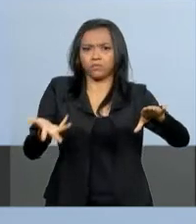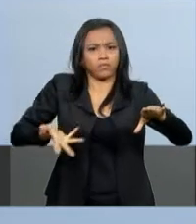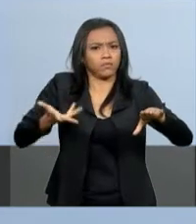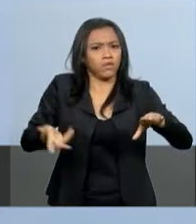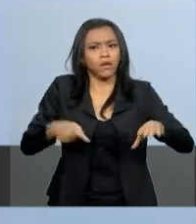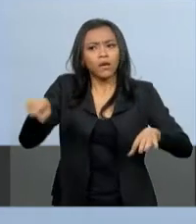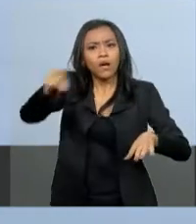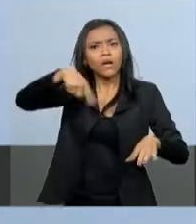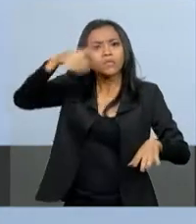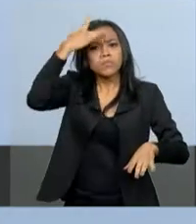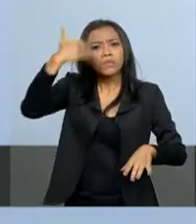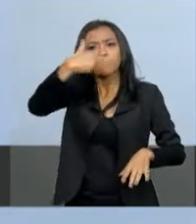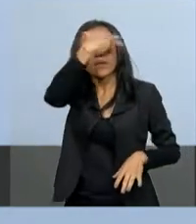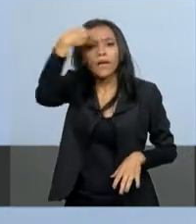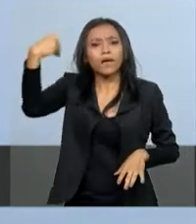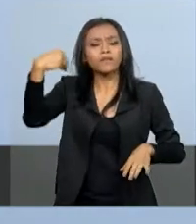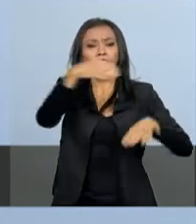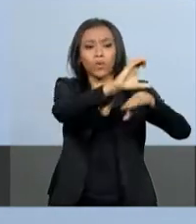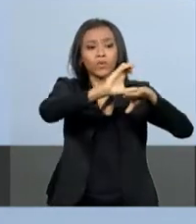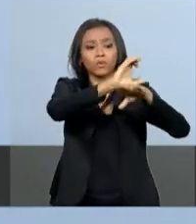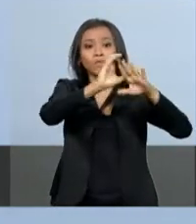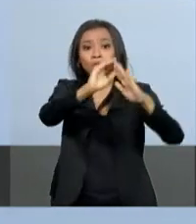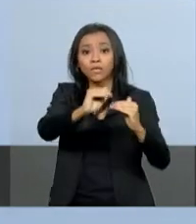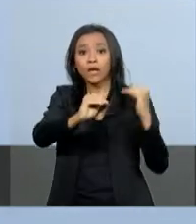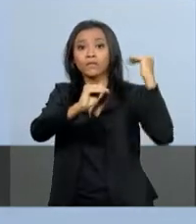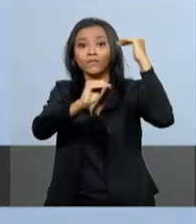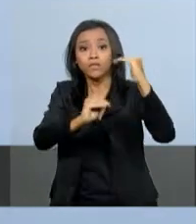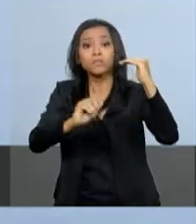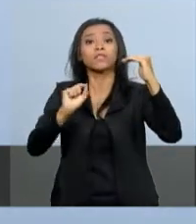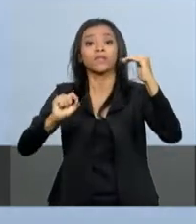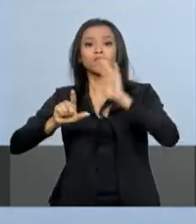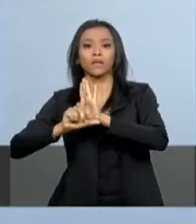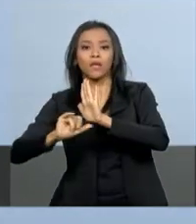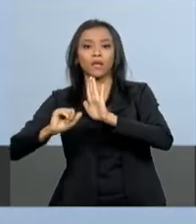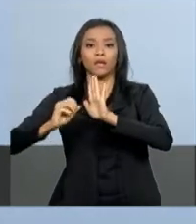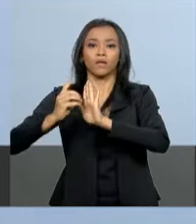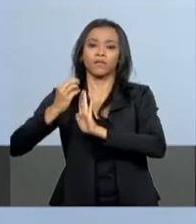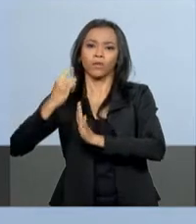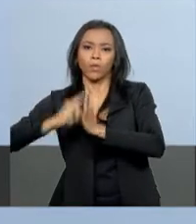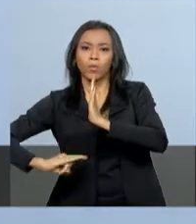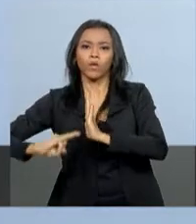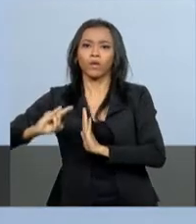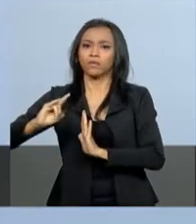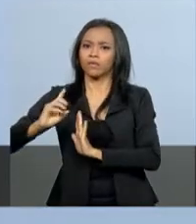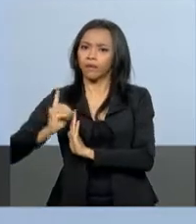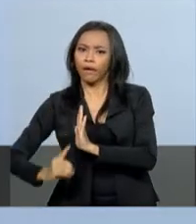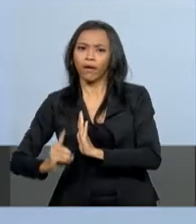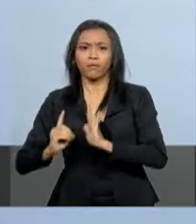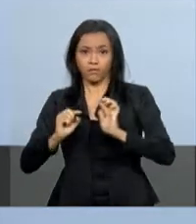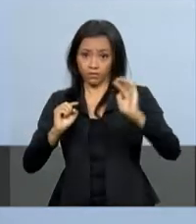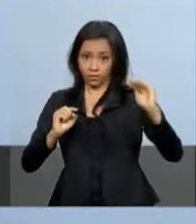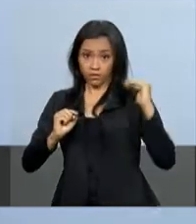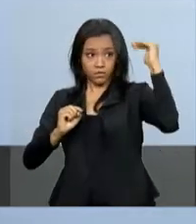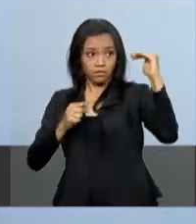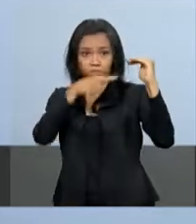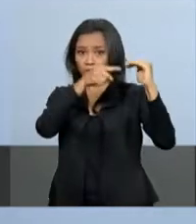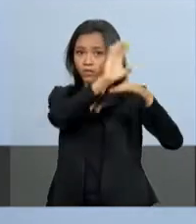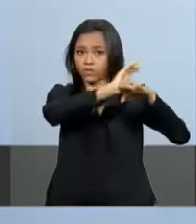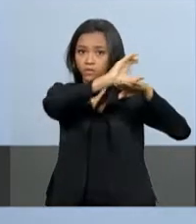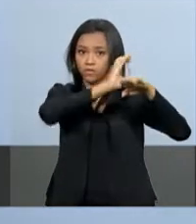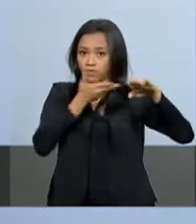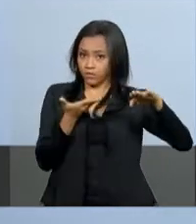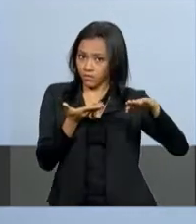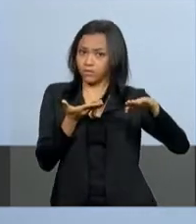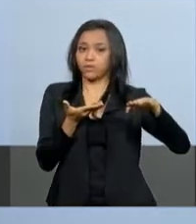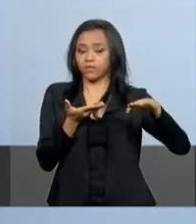constituição está acima das leis de creta portaria e portanto eu sempre recomendo a esses eskecem se manifestam que leio